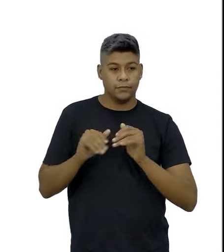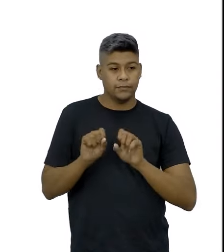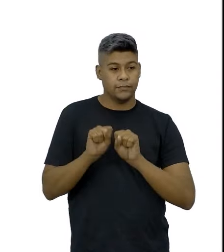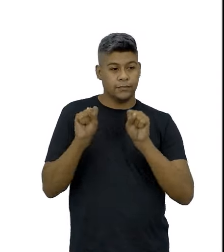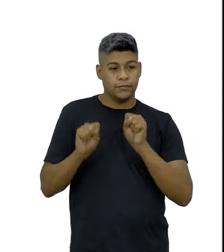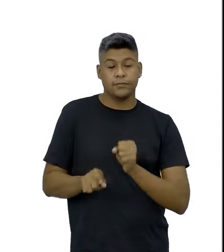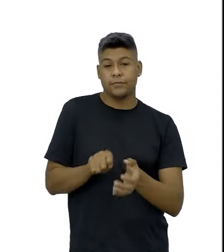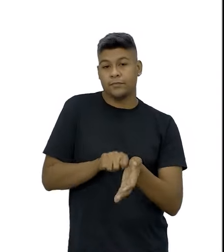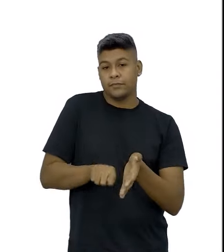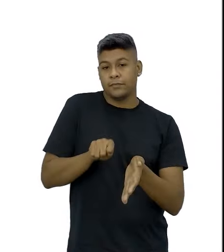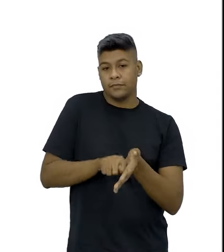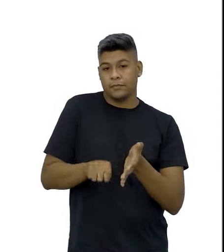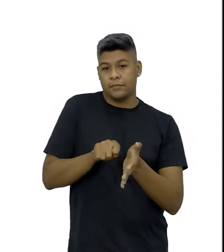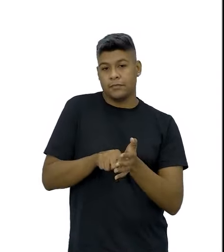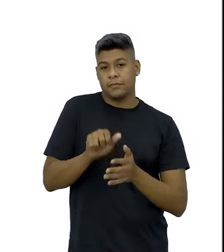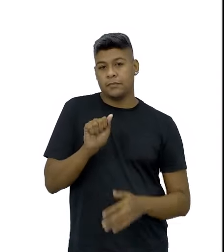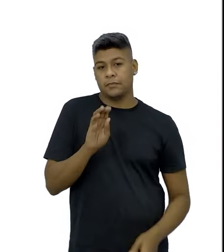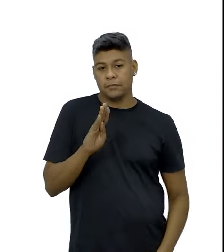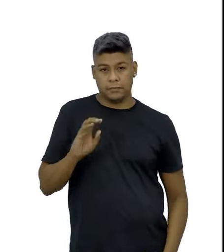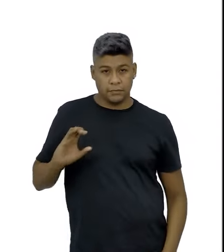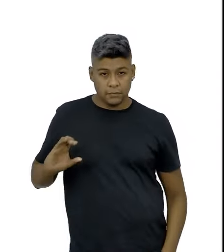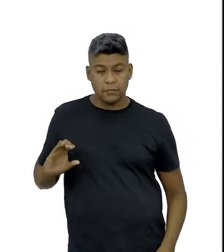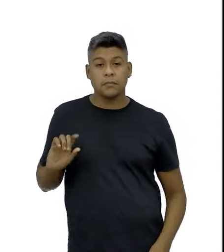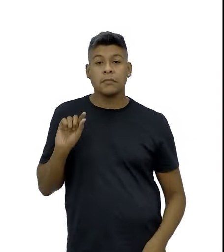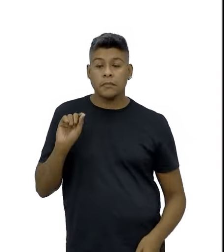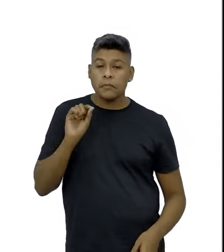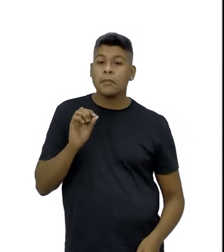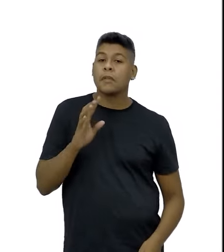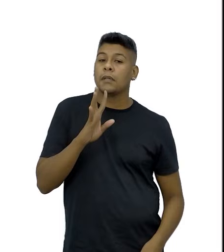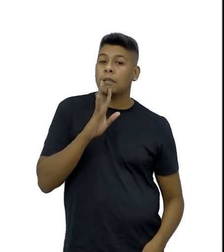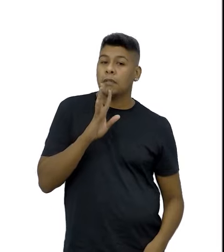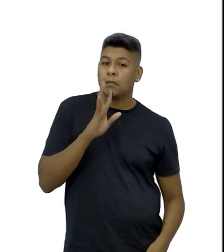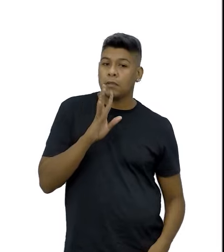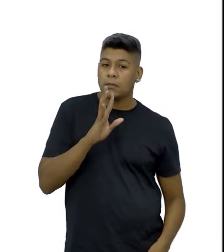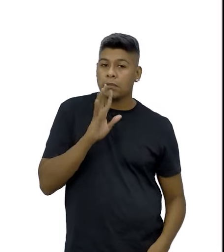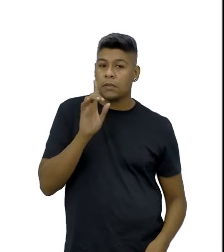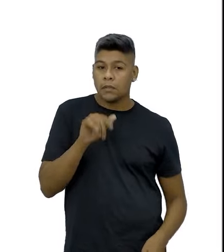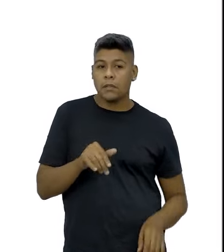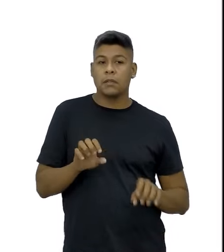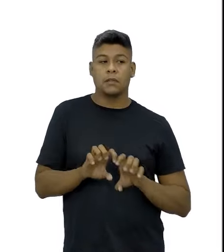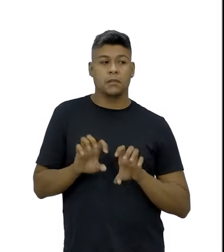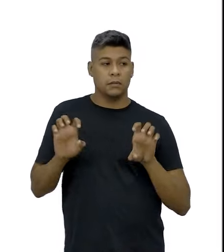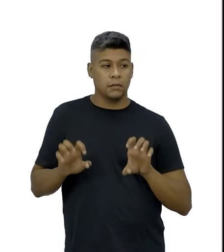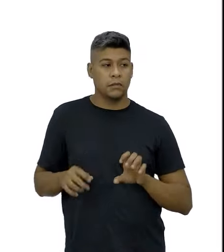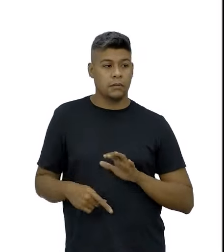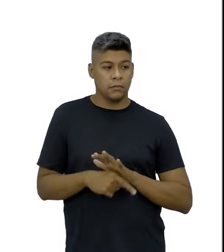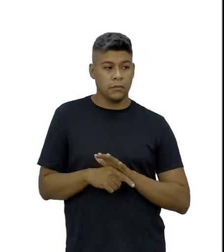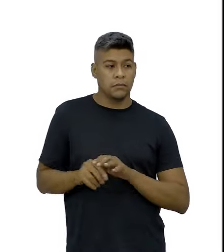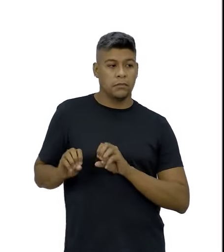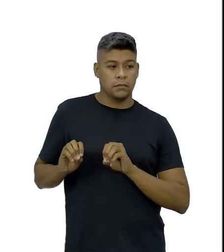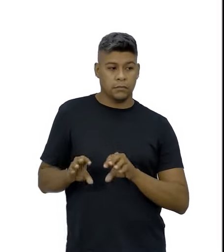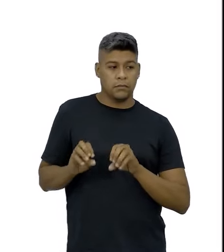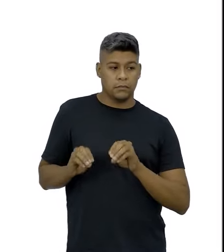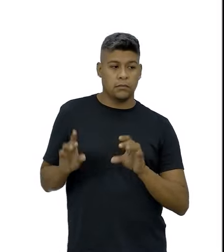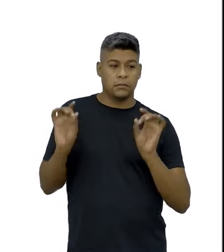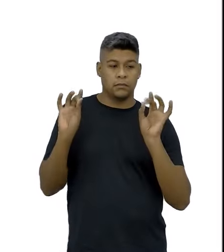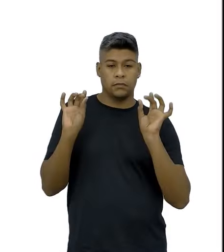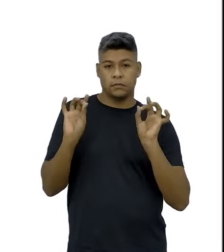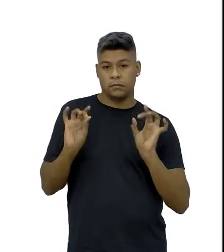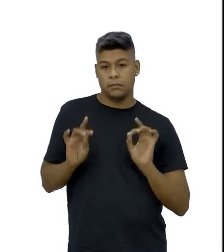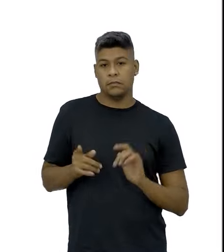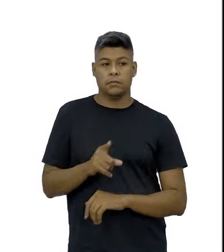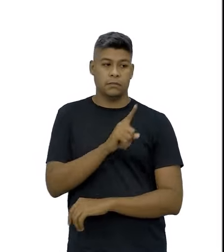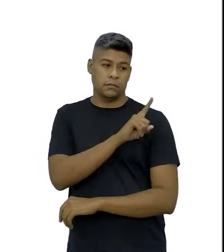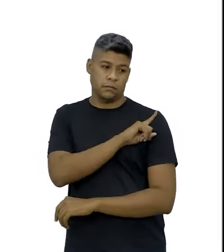escrita alfabética. E esse objeto de conhecimento, que é estruturante da alfabetização, em especial no primeiro